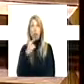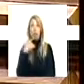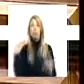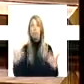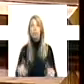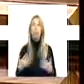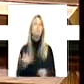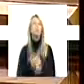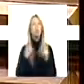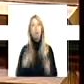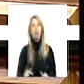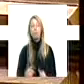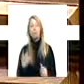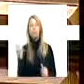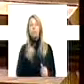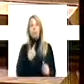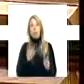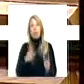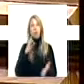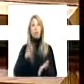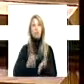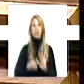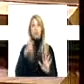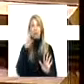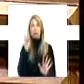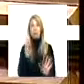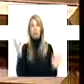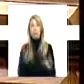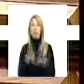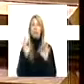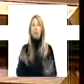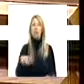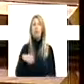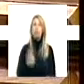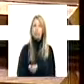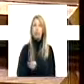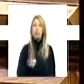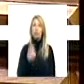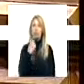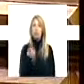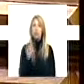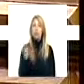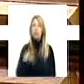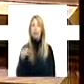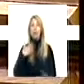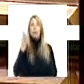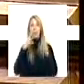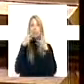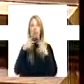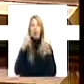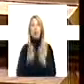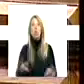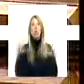a necessidade de encontrar, como os Verdes têm várias vezes referido, de encontrar um novo paradigma de